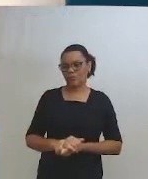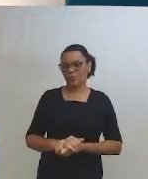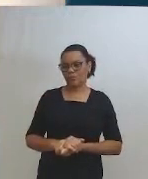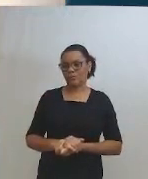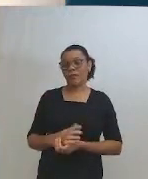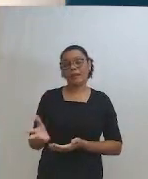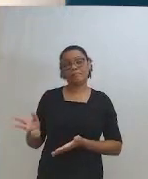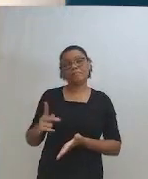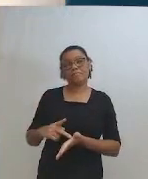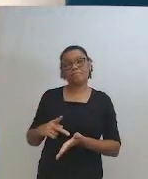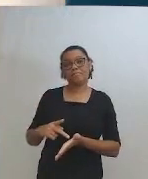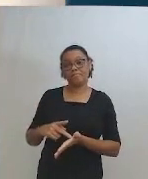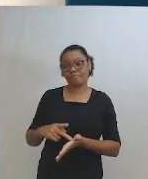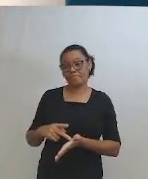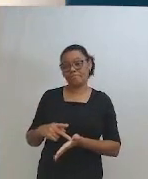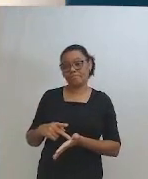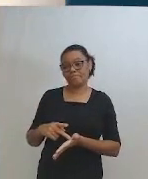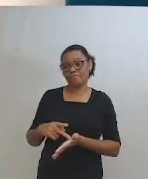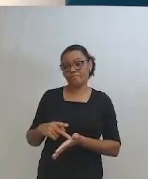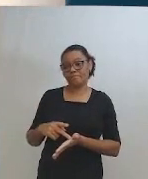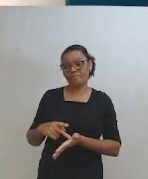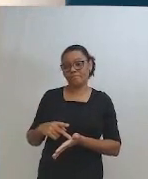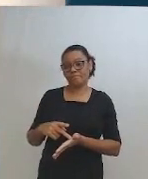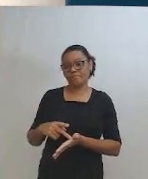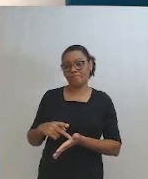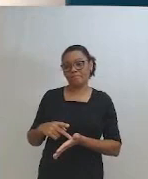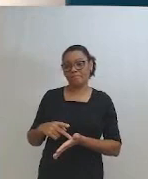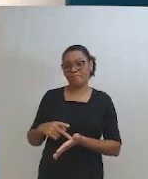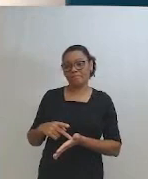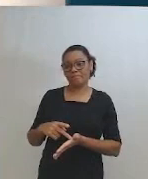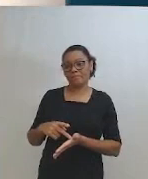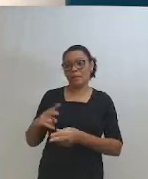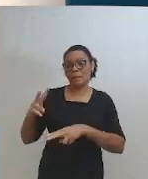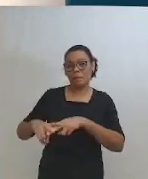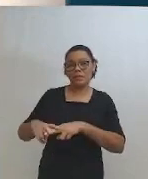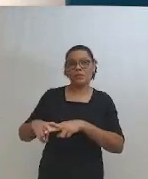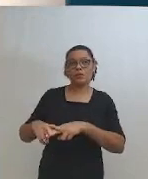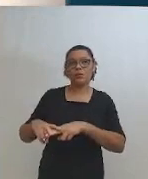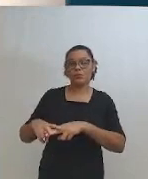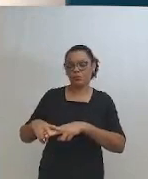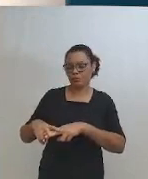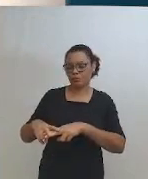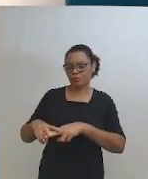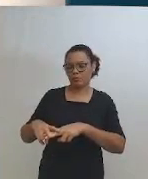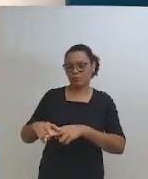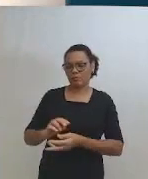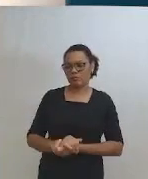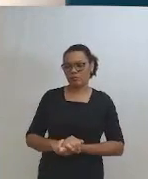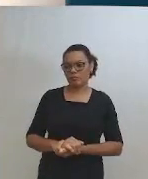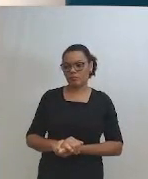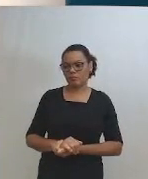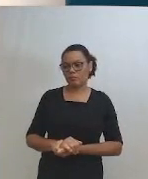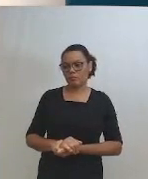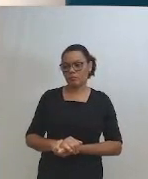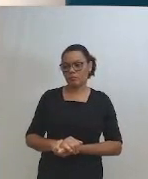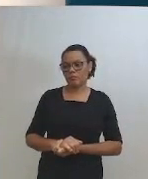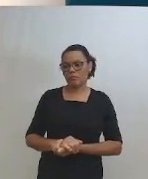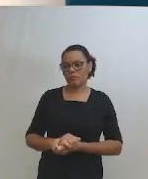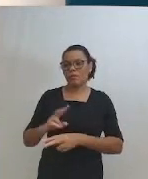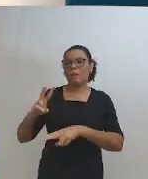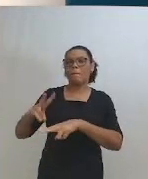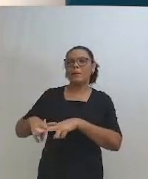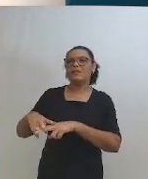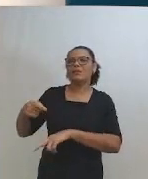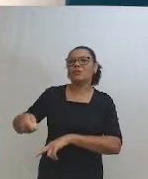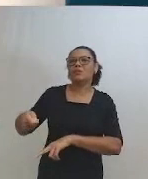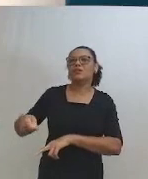de frisar isso, ela é mais grave do que a prisão definitiva. Porque a prisão preventiva, na prisão definitiva, o indivíduo sabe se vai